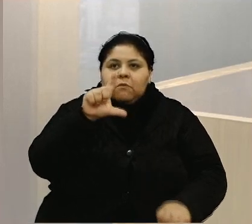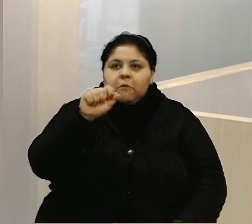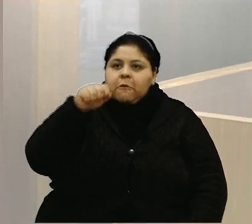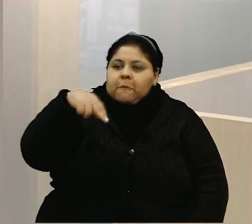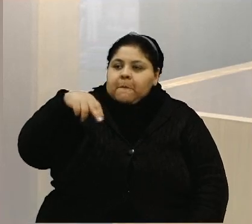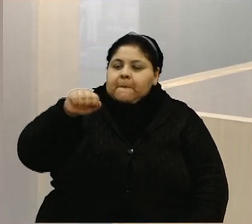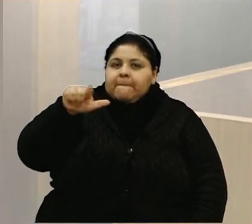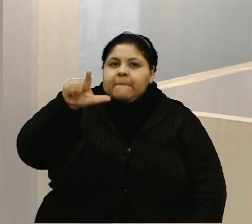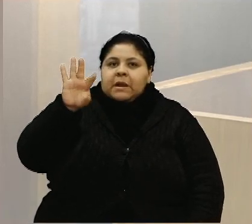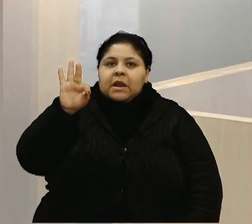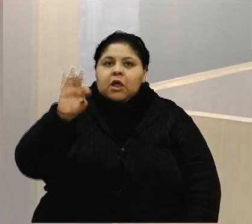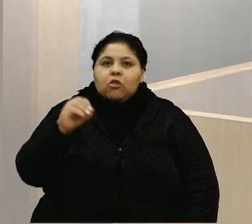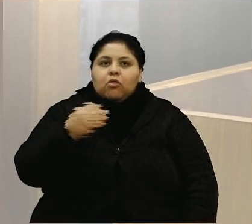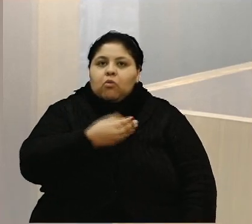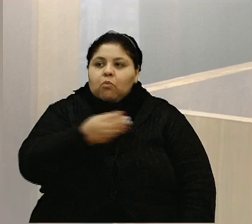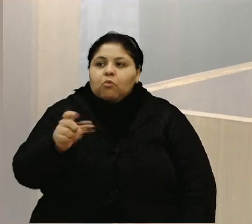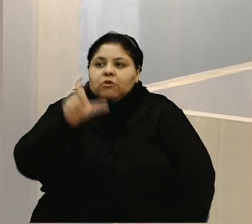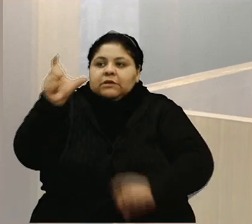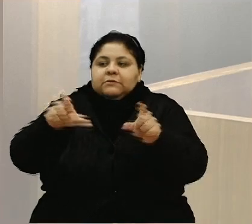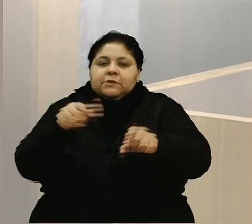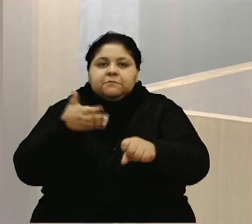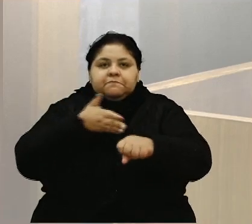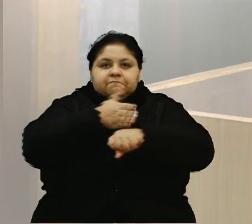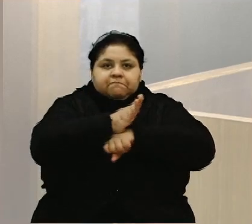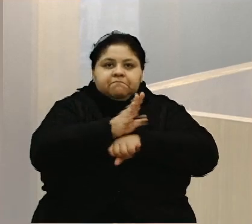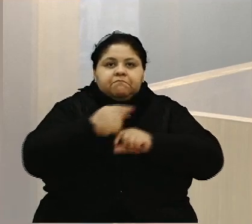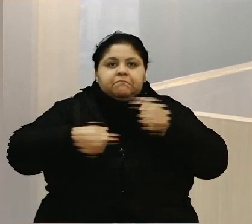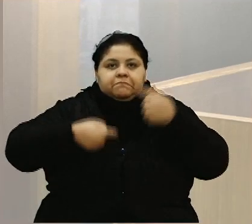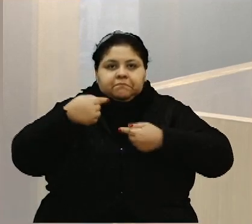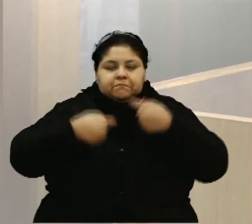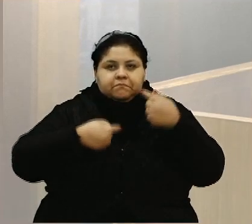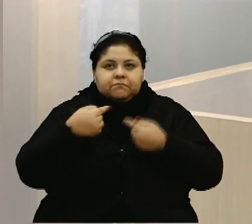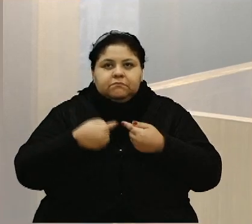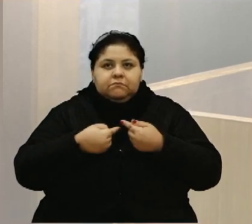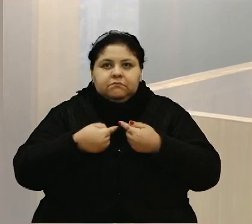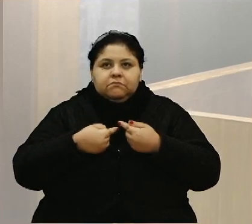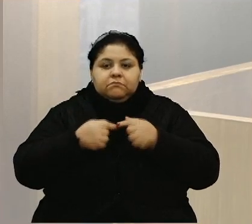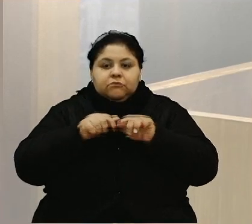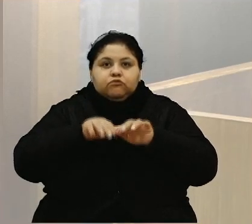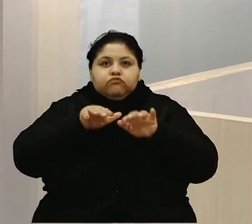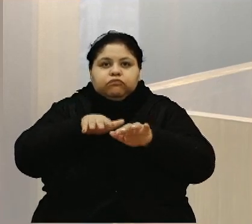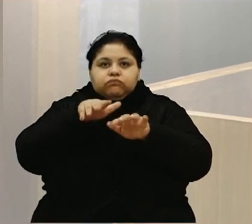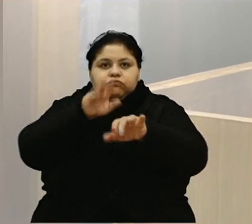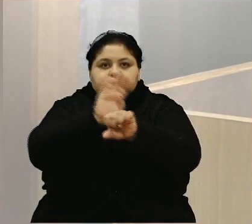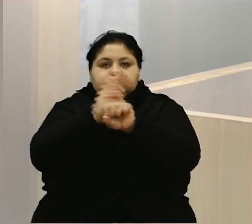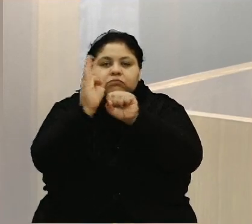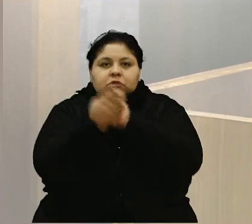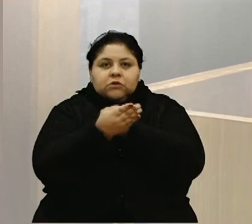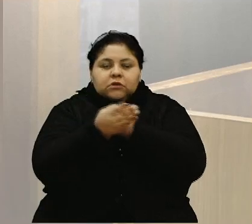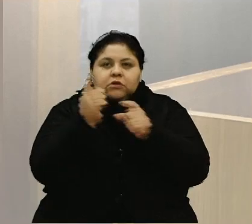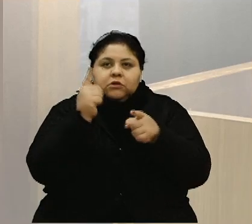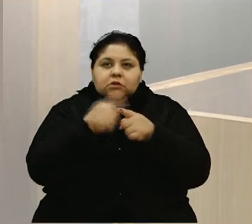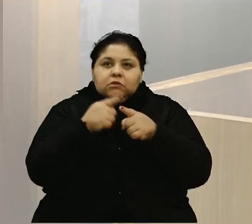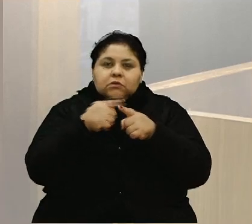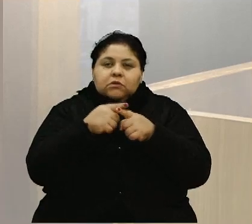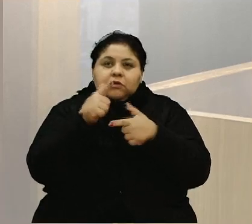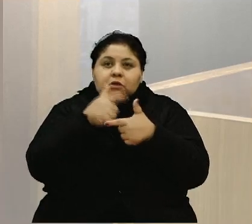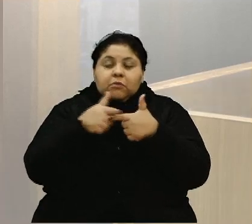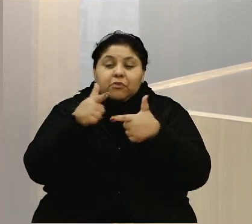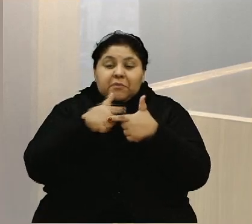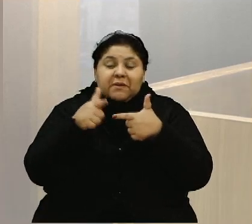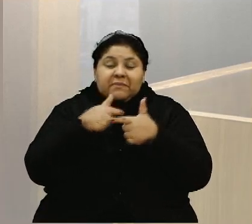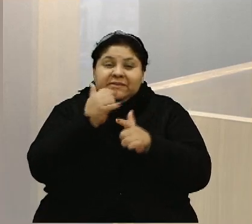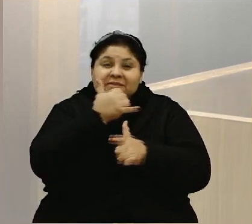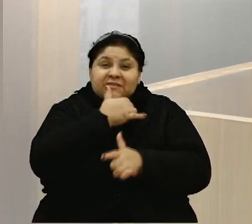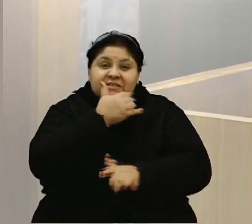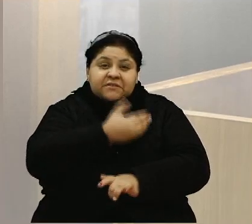Muitas pessoas têm participado de discussões e de mobilizações lá no bairro acerca de uma situação muito triste que estamos vivendo.